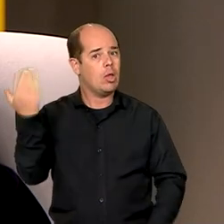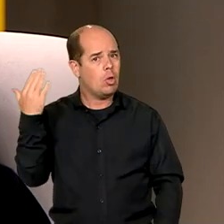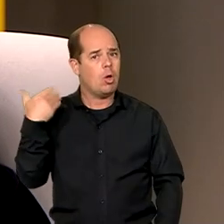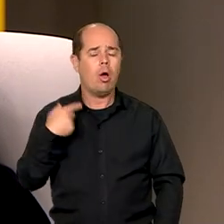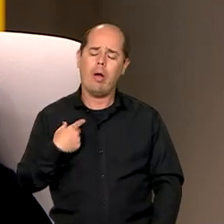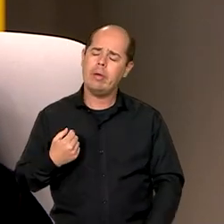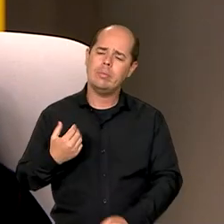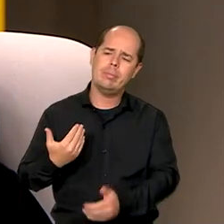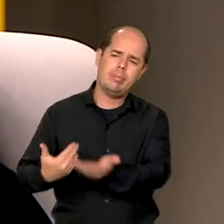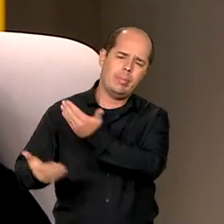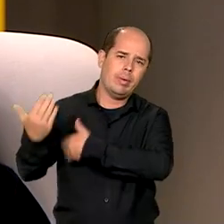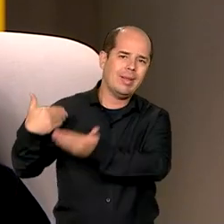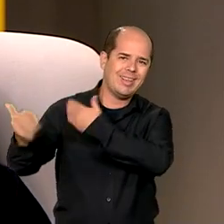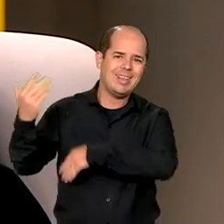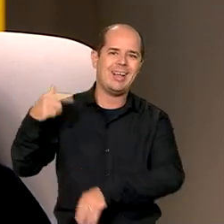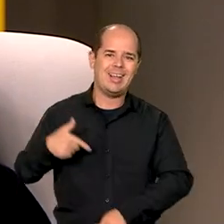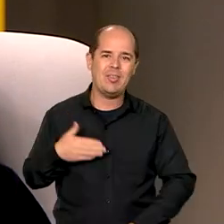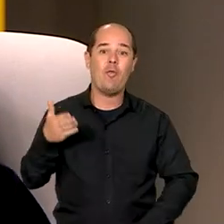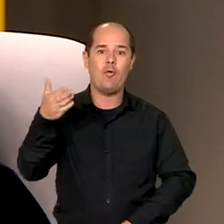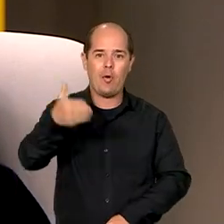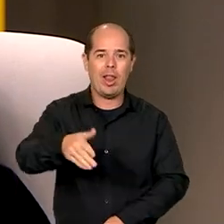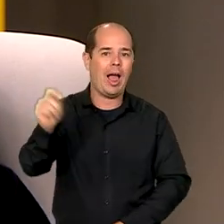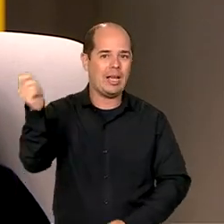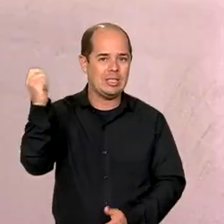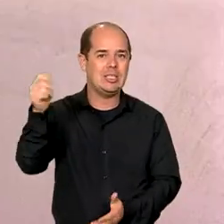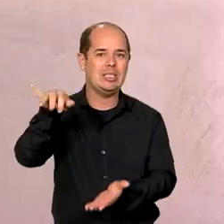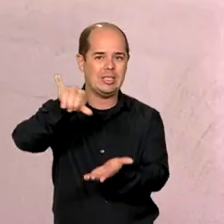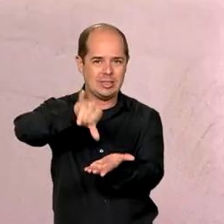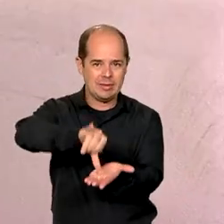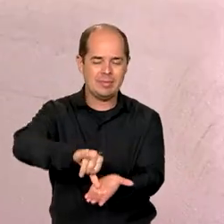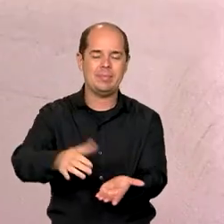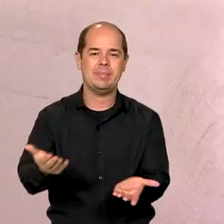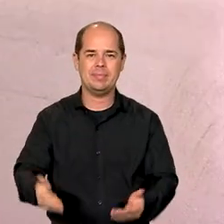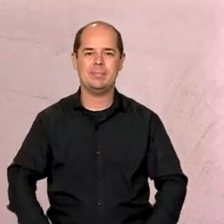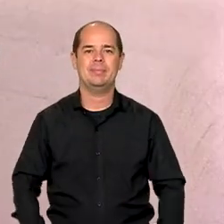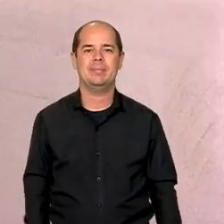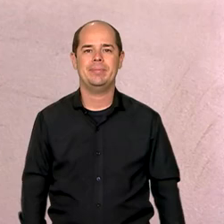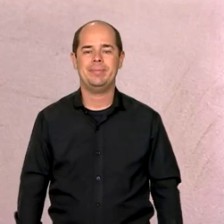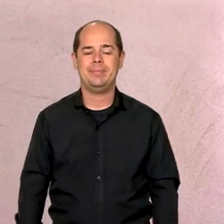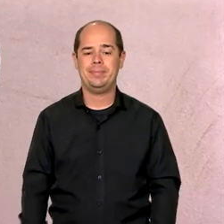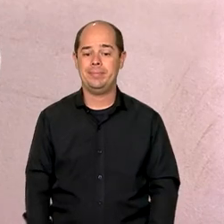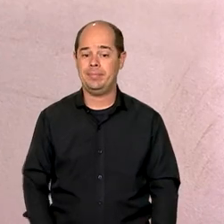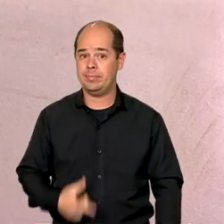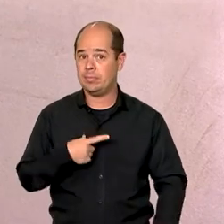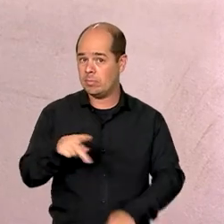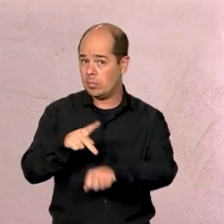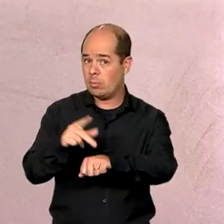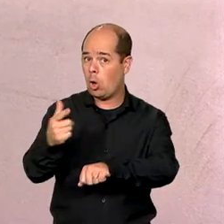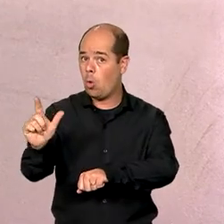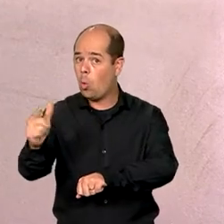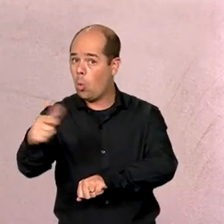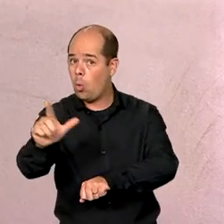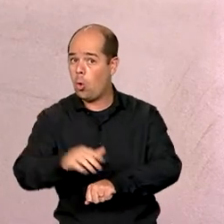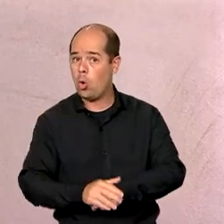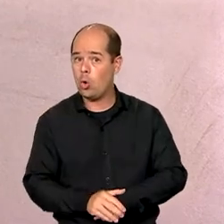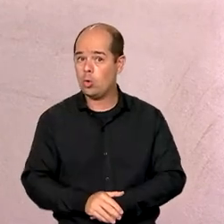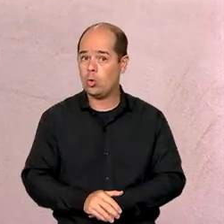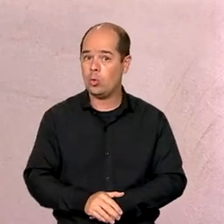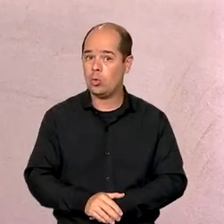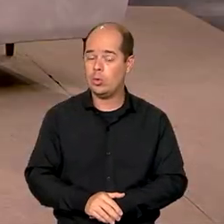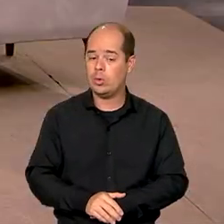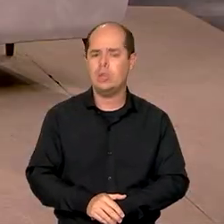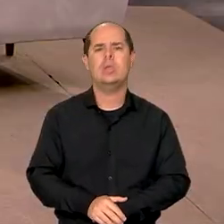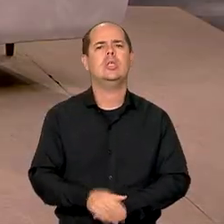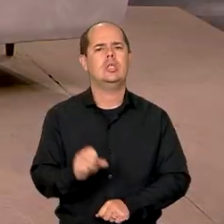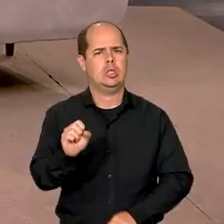nossos produtos culturais em Buenos Aires no começo do ano. E também terão pessoas de outras nacionalidades, como da Colômbia, né? De outros nós lugares. Nós